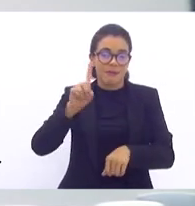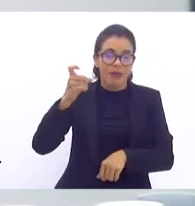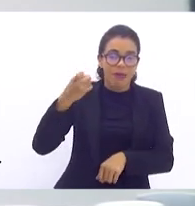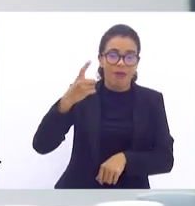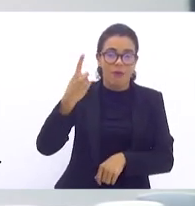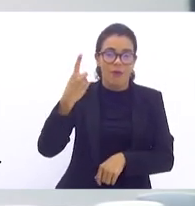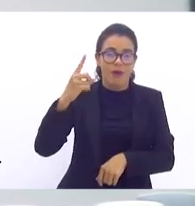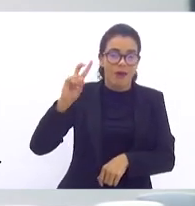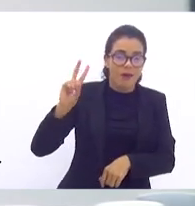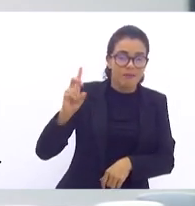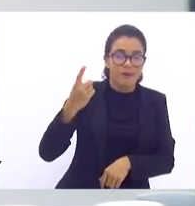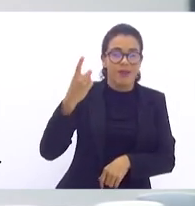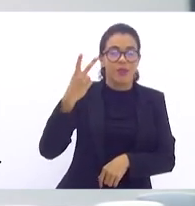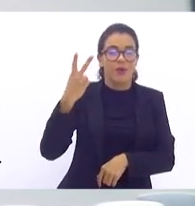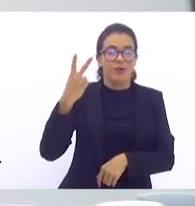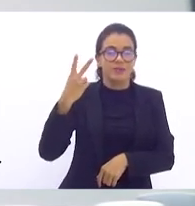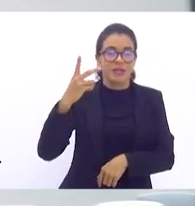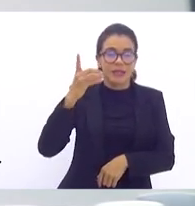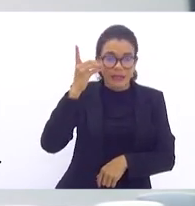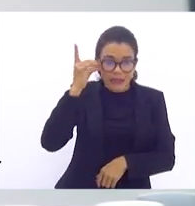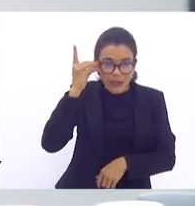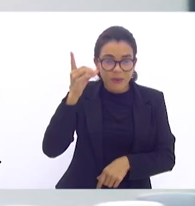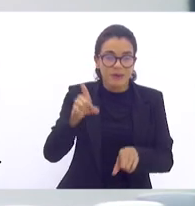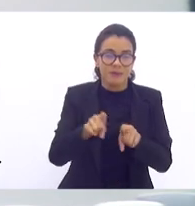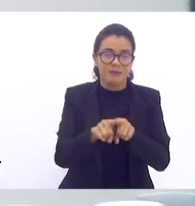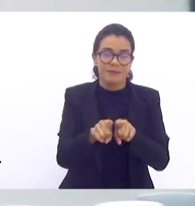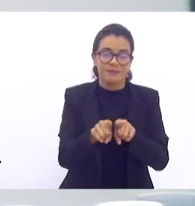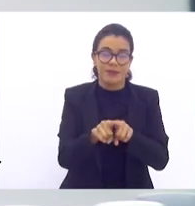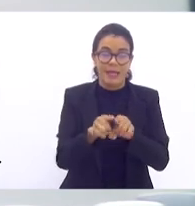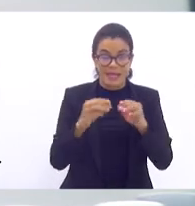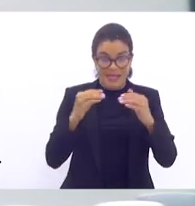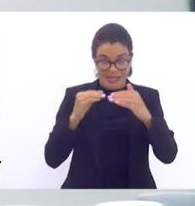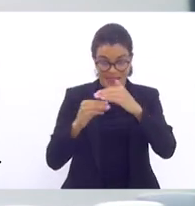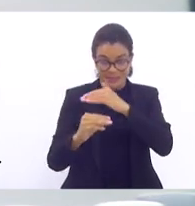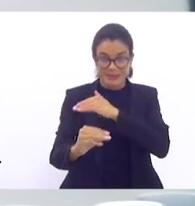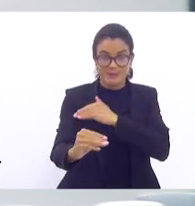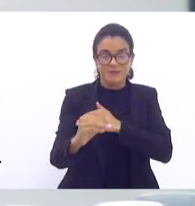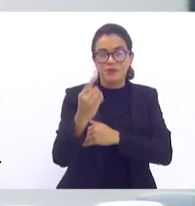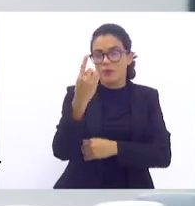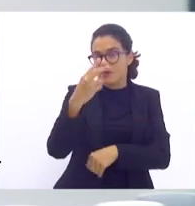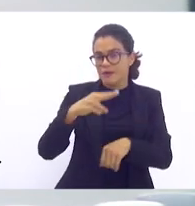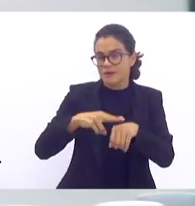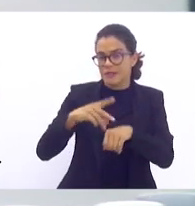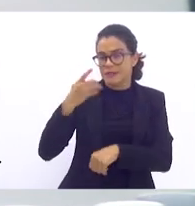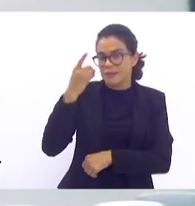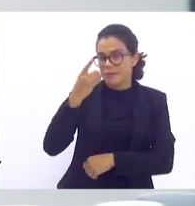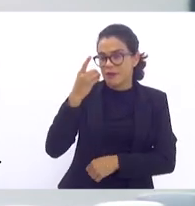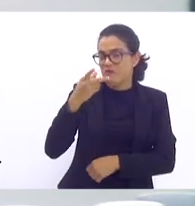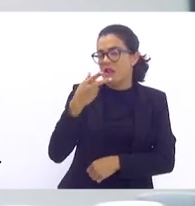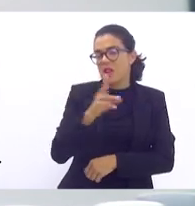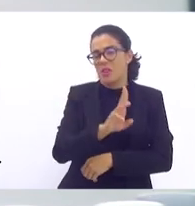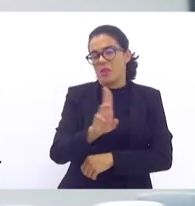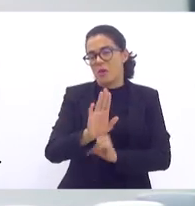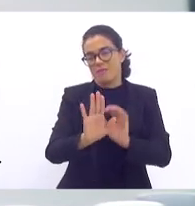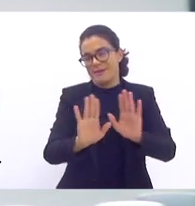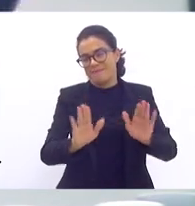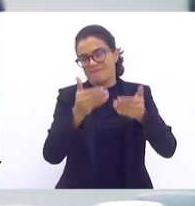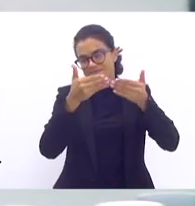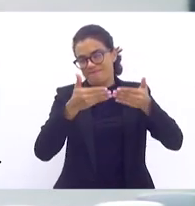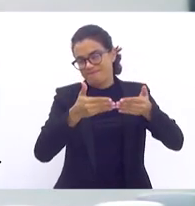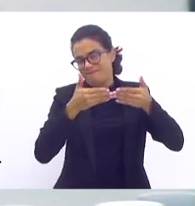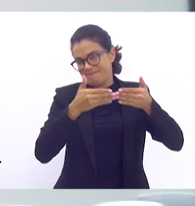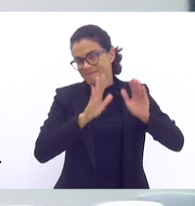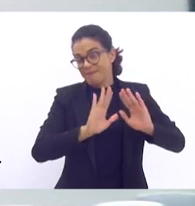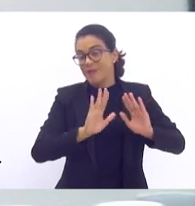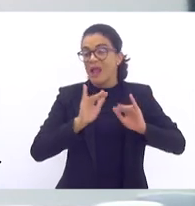Presidente Dilma também prometeu esse metrô esse metrô teve uma vez um deputado você tá o nome aqui porque mas foi